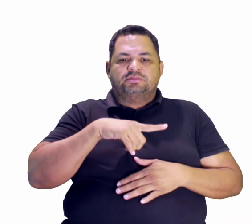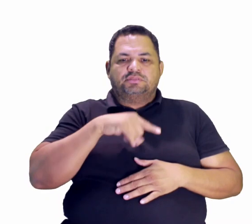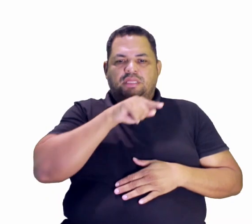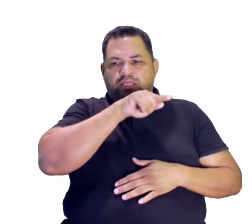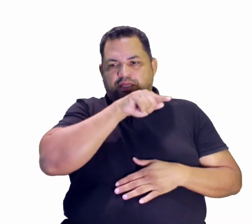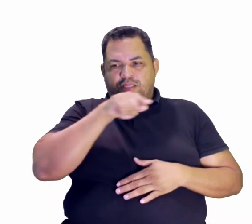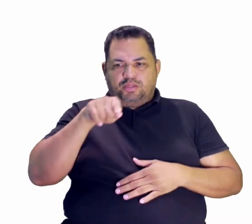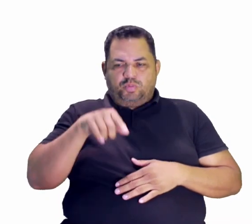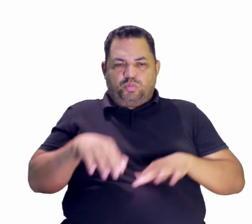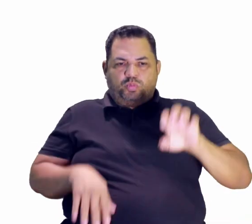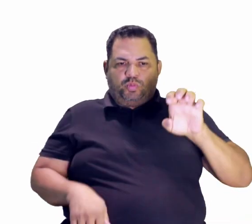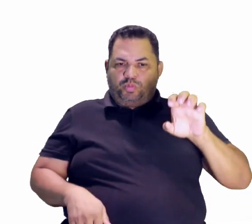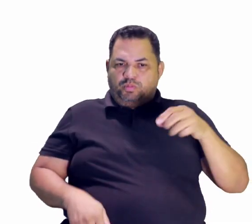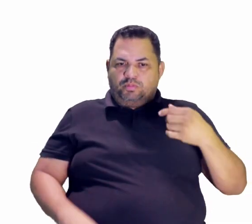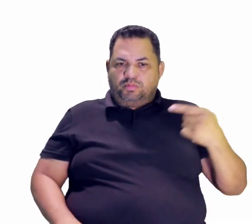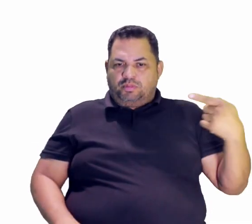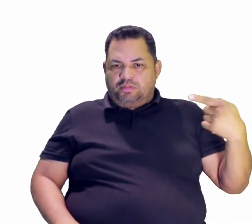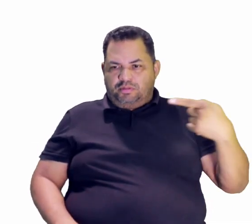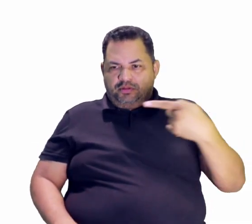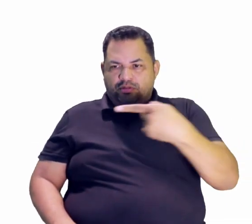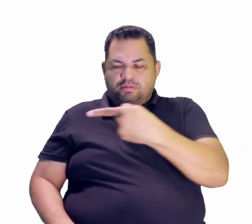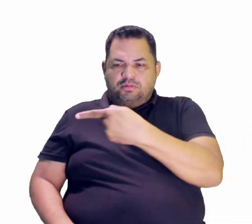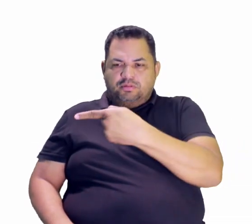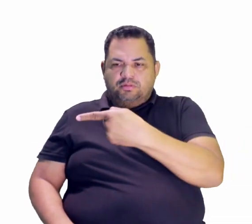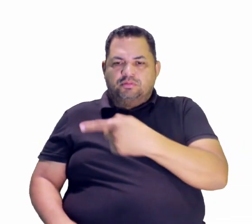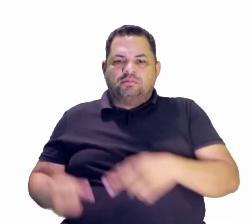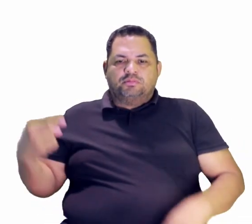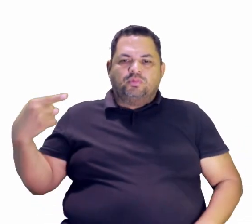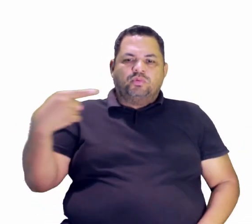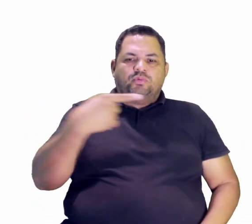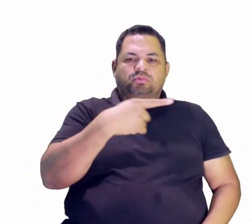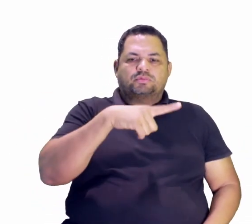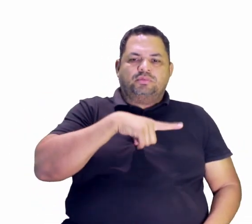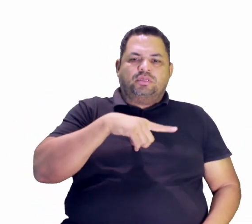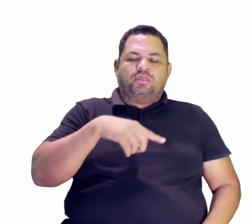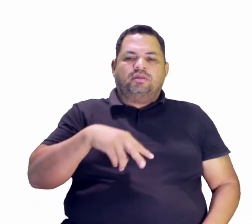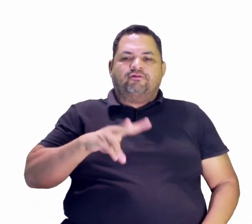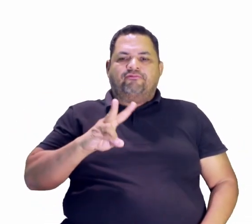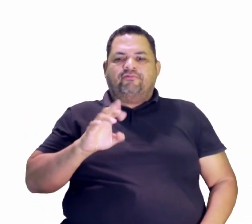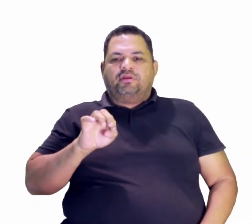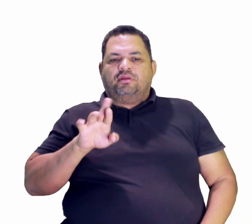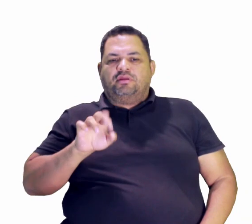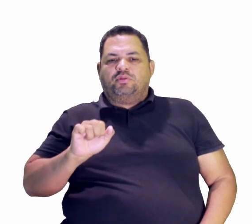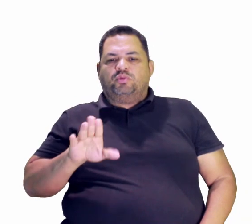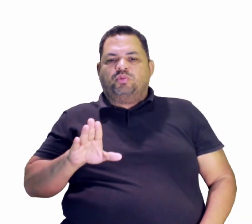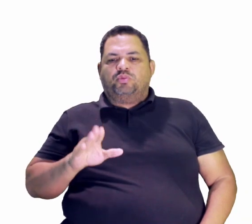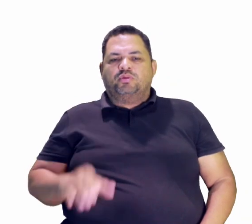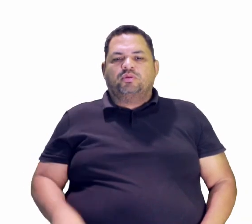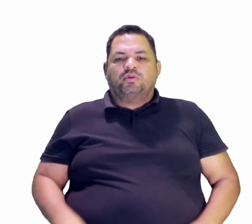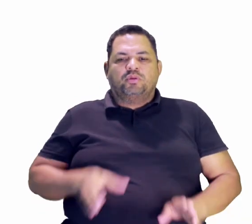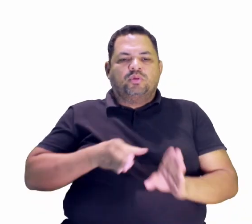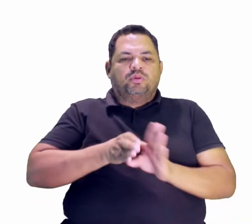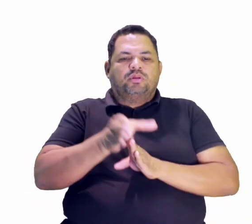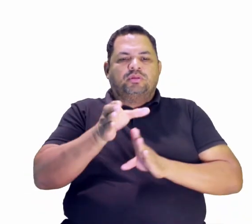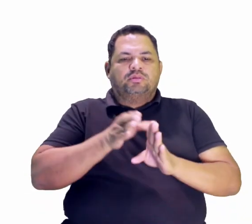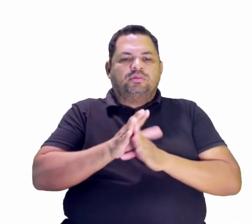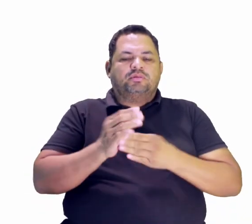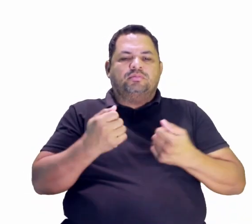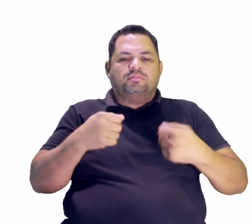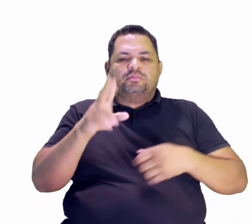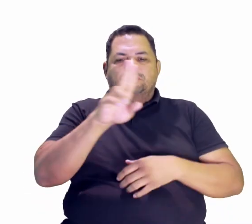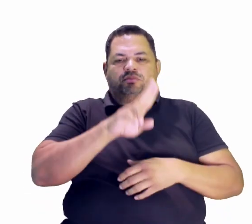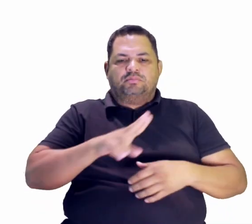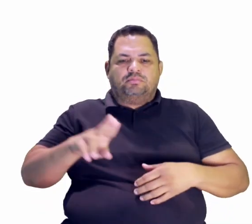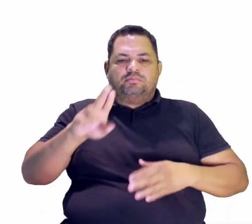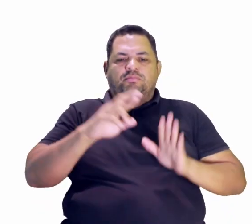colocarmos um sentido em um segmento de reta, obteremos um vetor, que é um segmento de reta orientado e